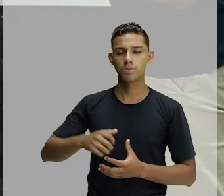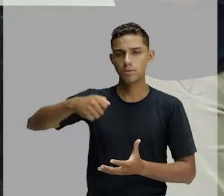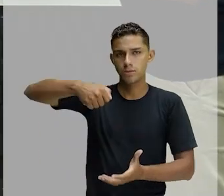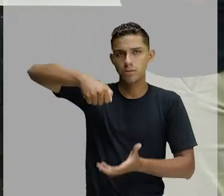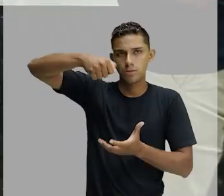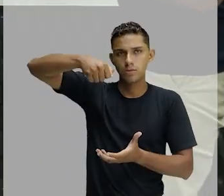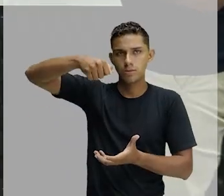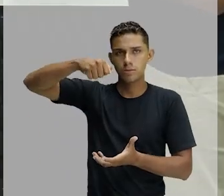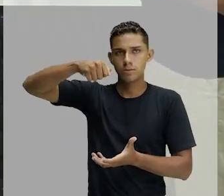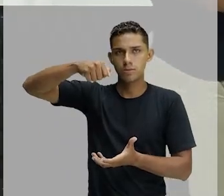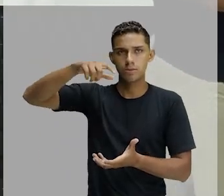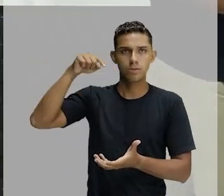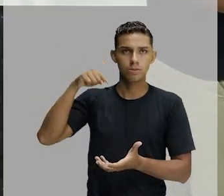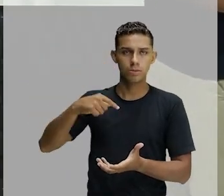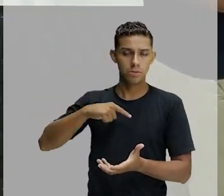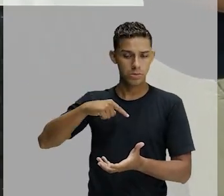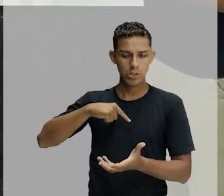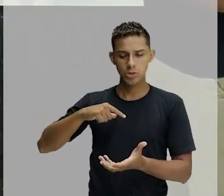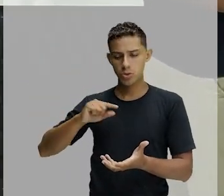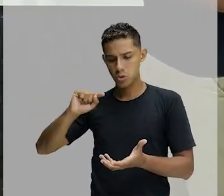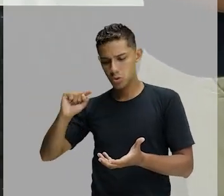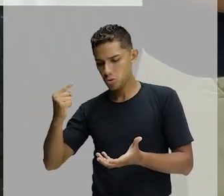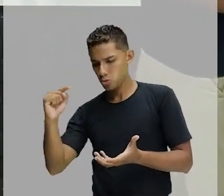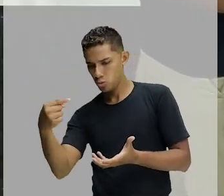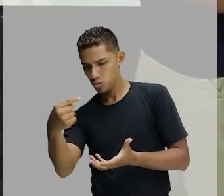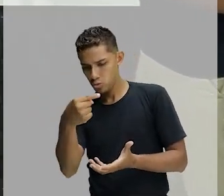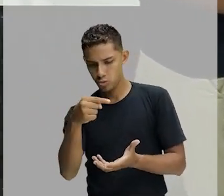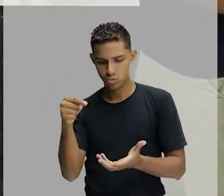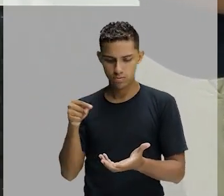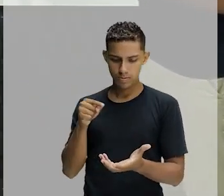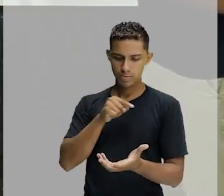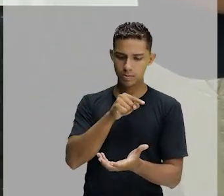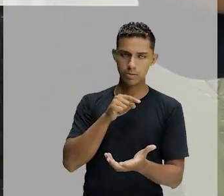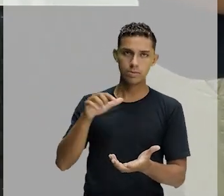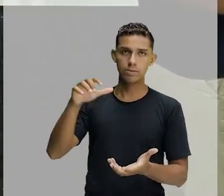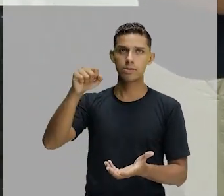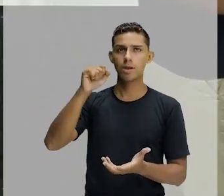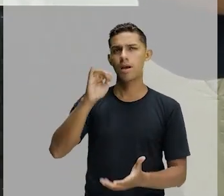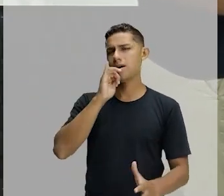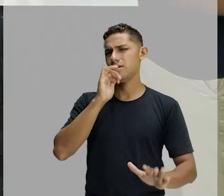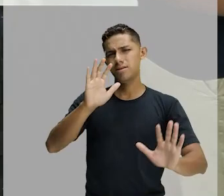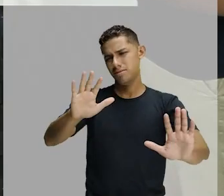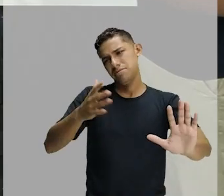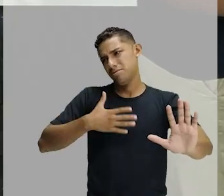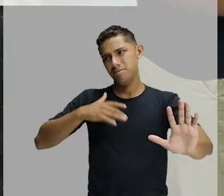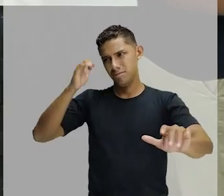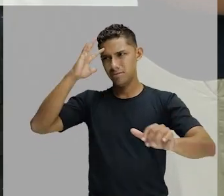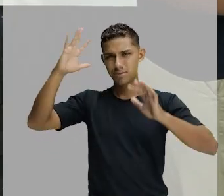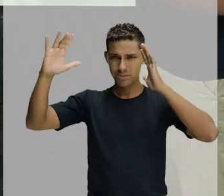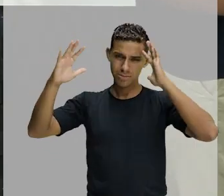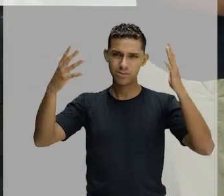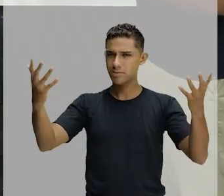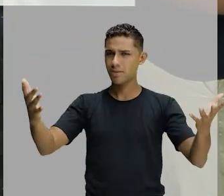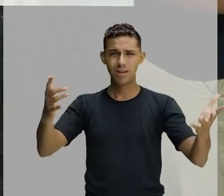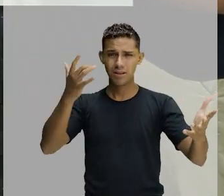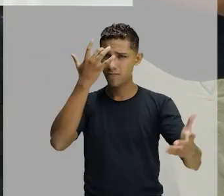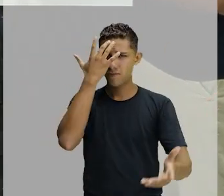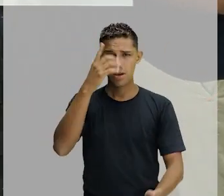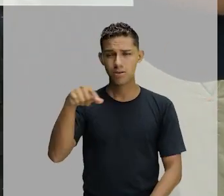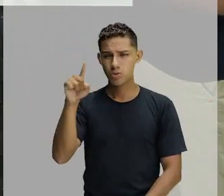e aqui. Se eu pegar, aqui é um exemplo bem tosco aqui para ver se vocês conseguem entender